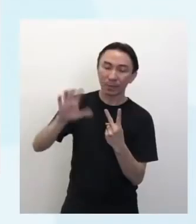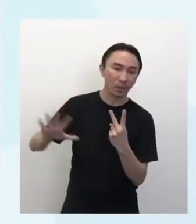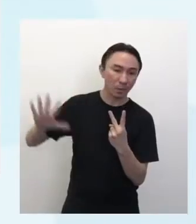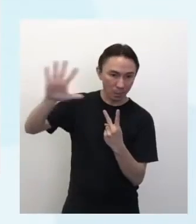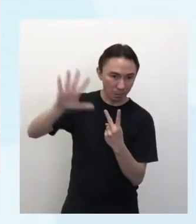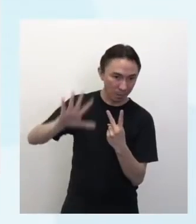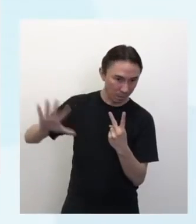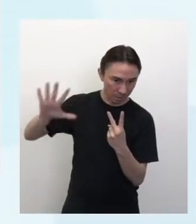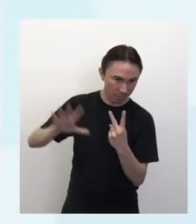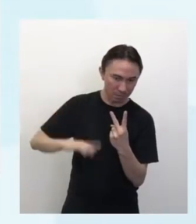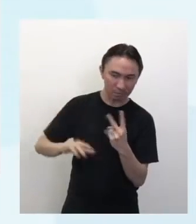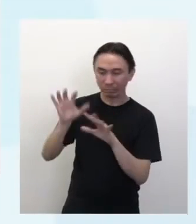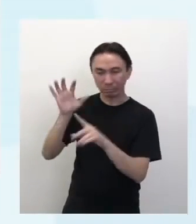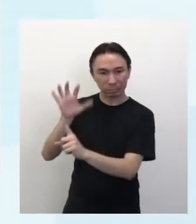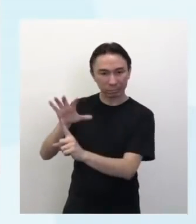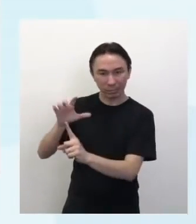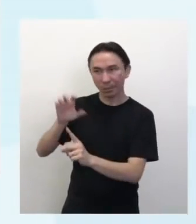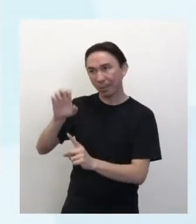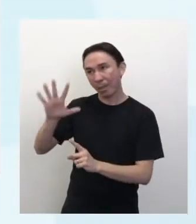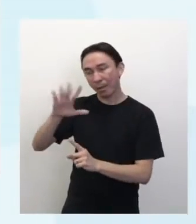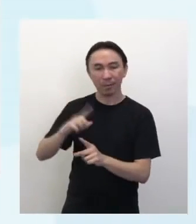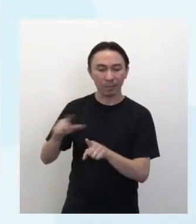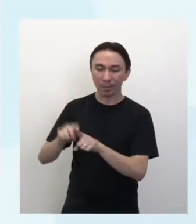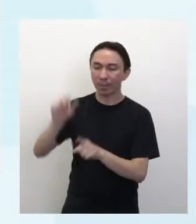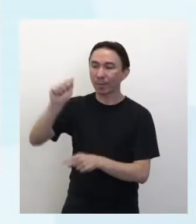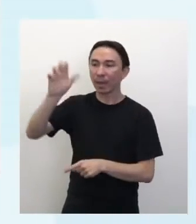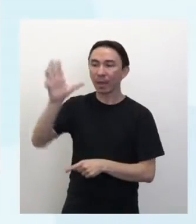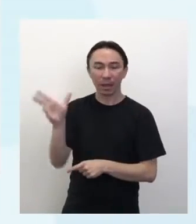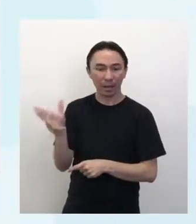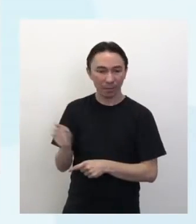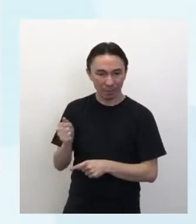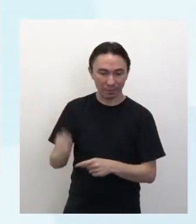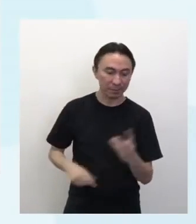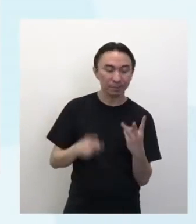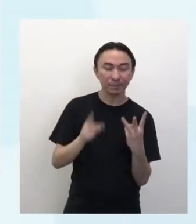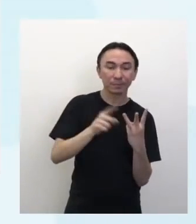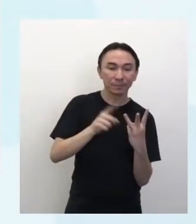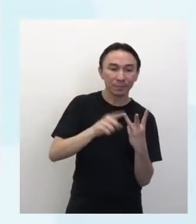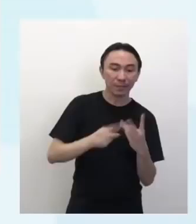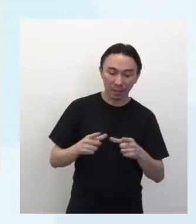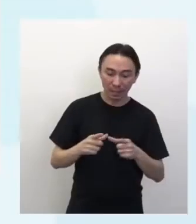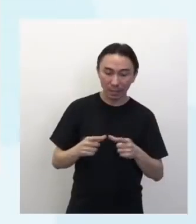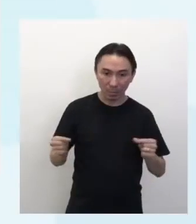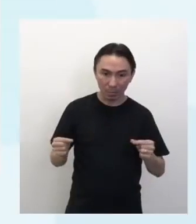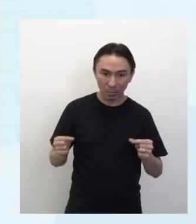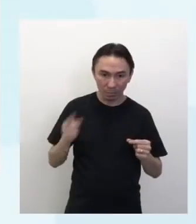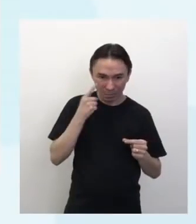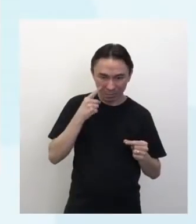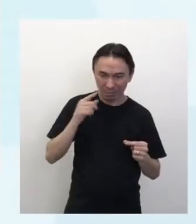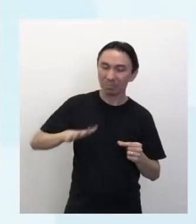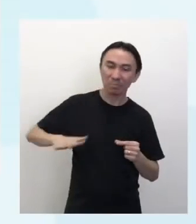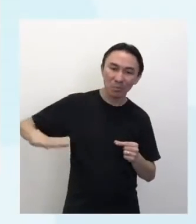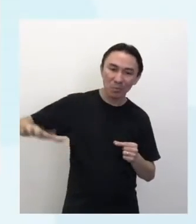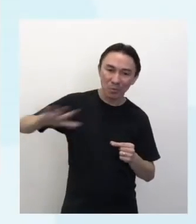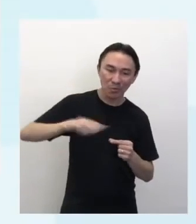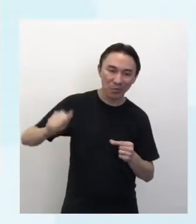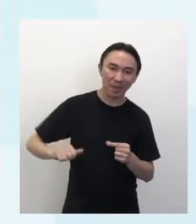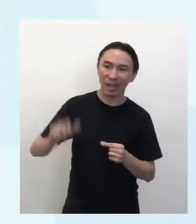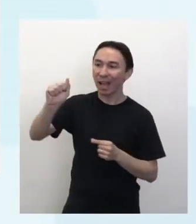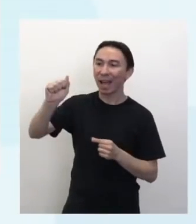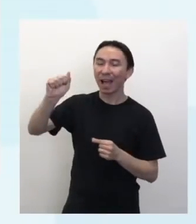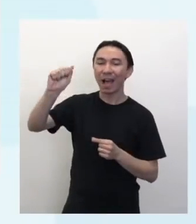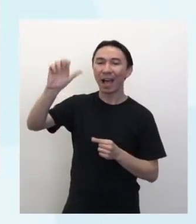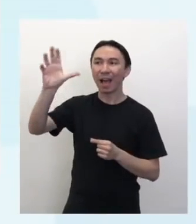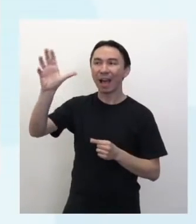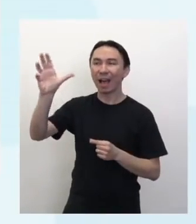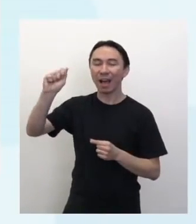o continente africano, e o Japão aí influenciando aí o Sudeste Asiático e a Oceania. E uma formação